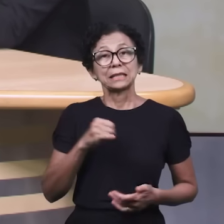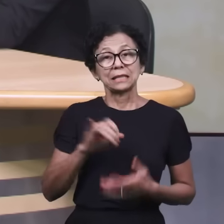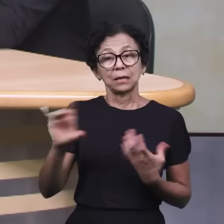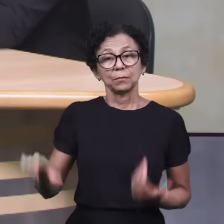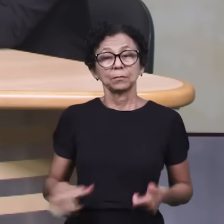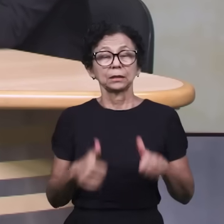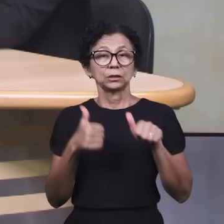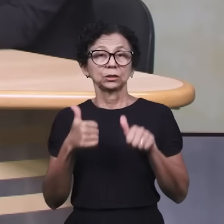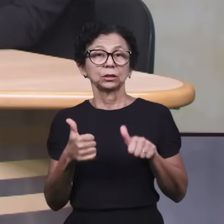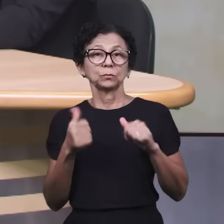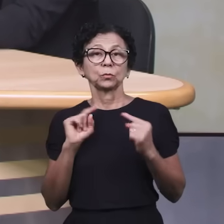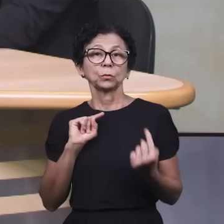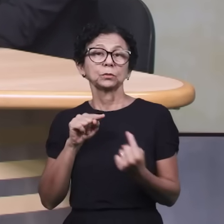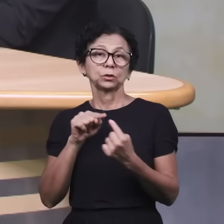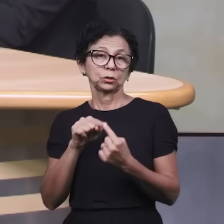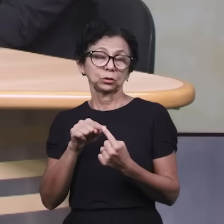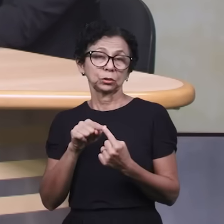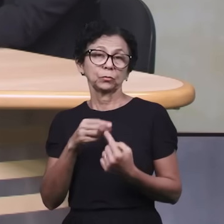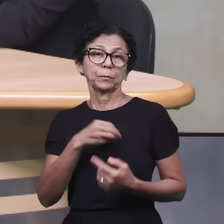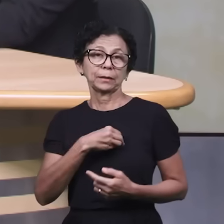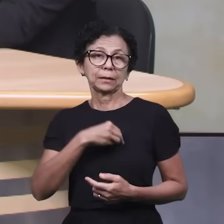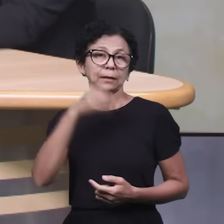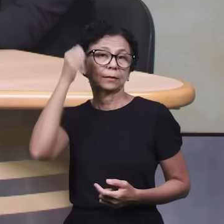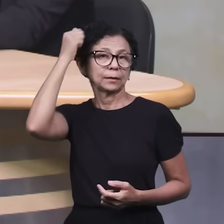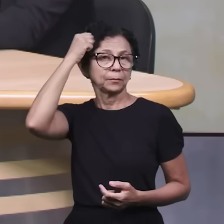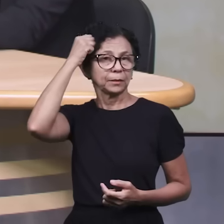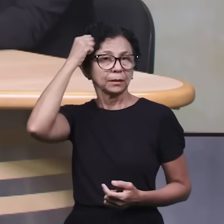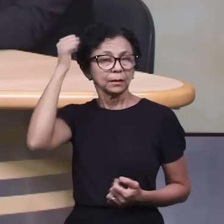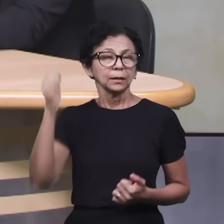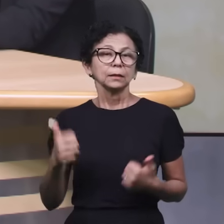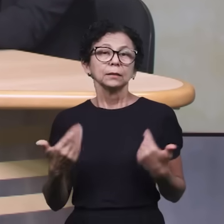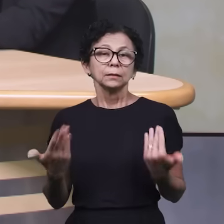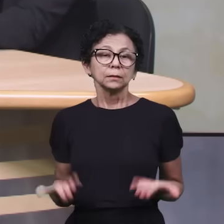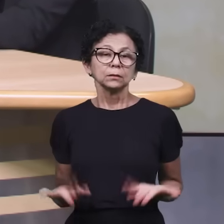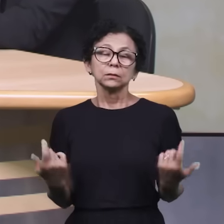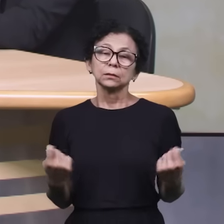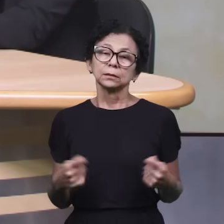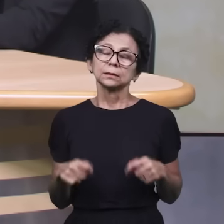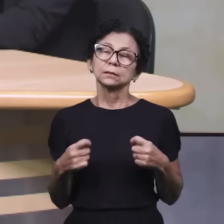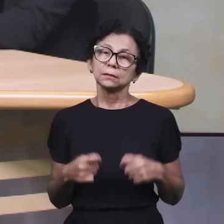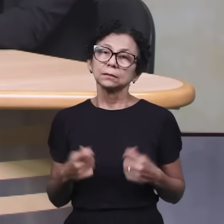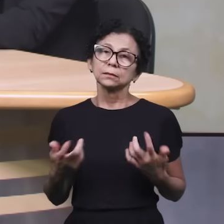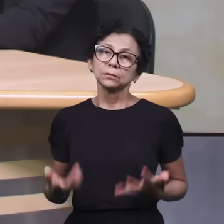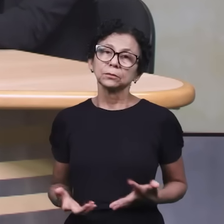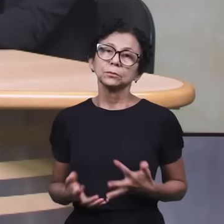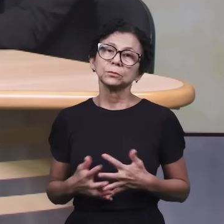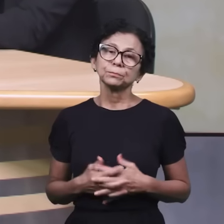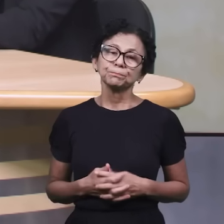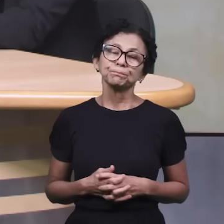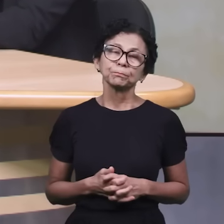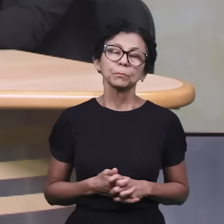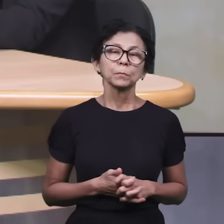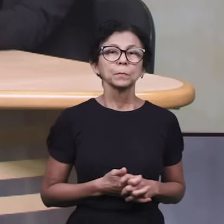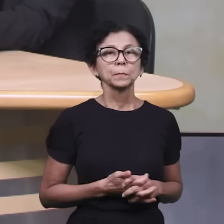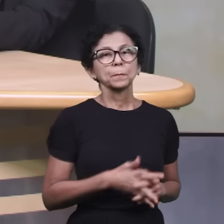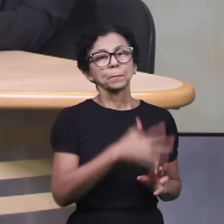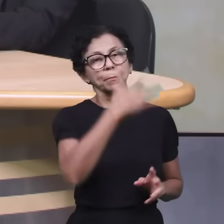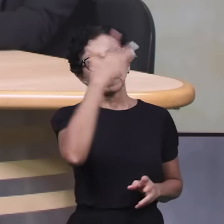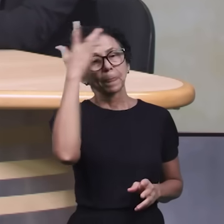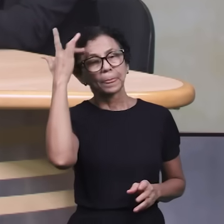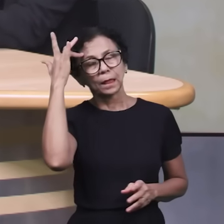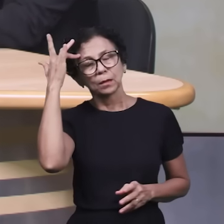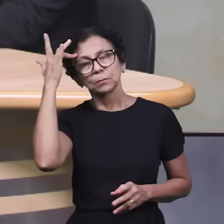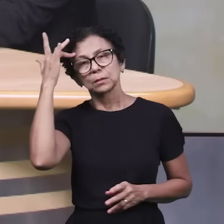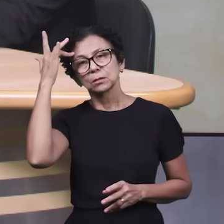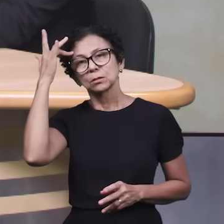que é pecado, do que não é. Então, nós não batizamos as crianças. O que nós fazemos, e é bom que todo mundo sabe,